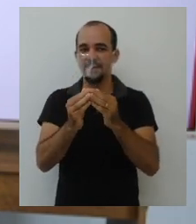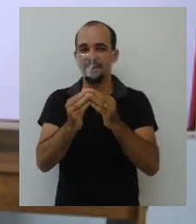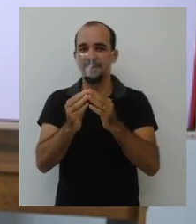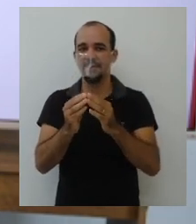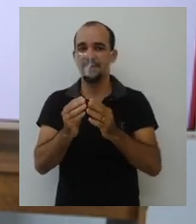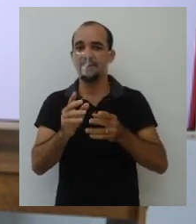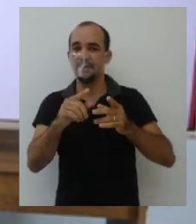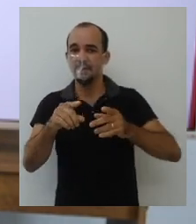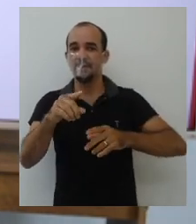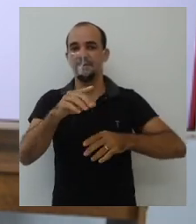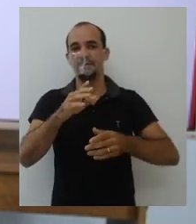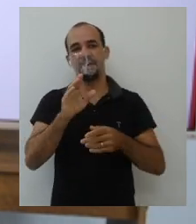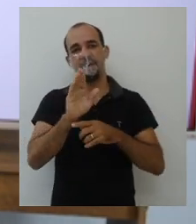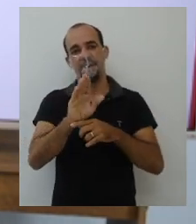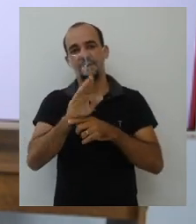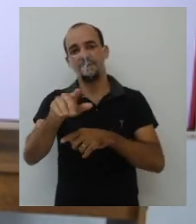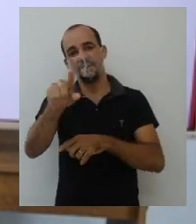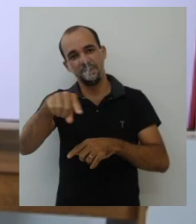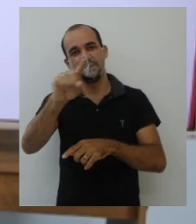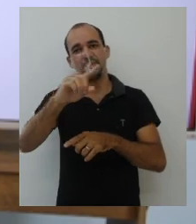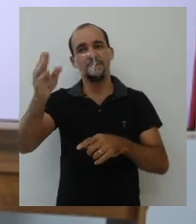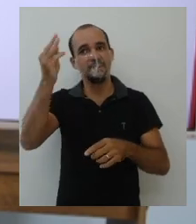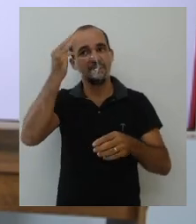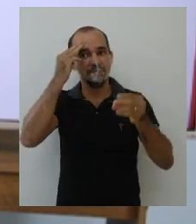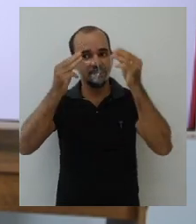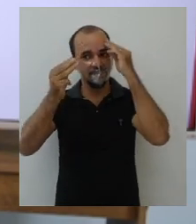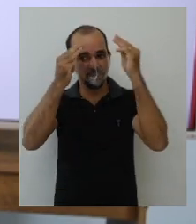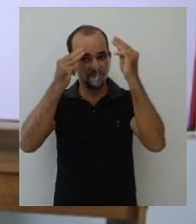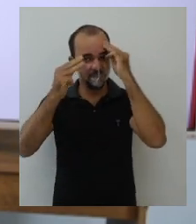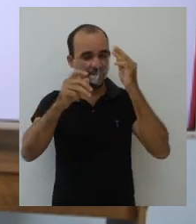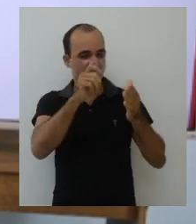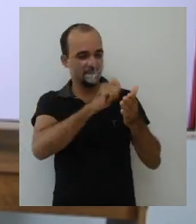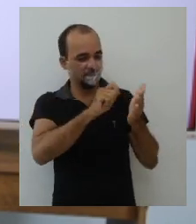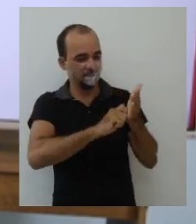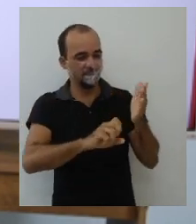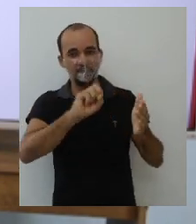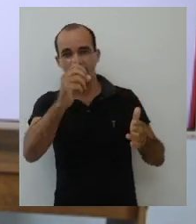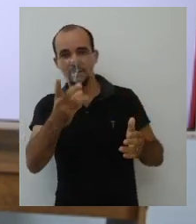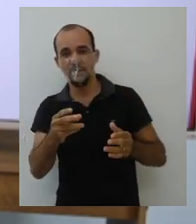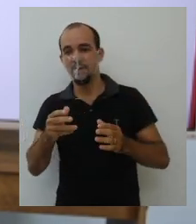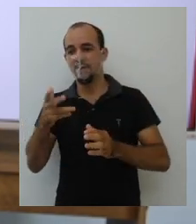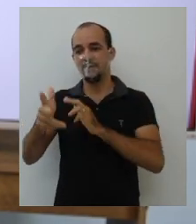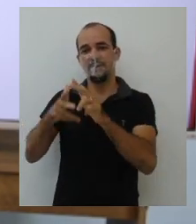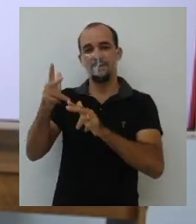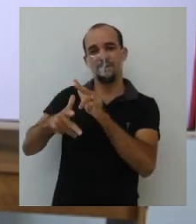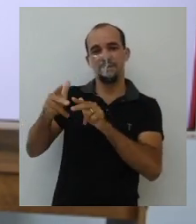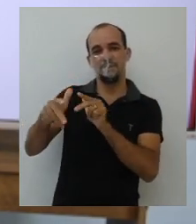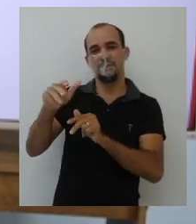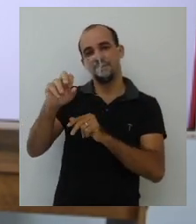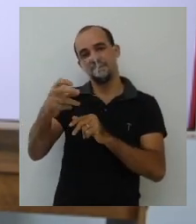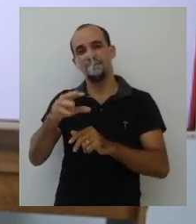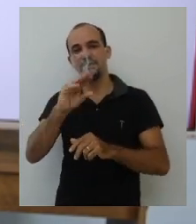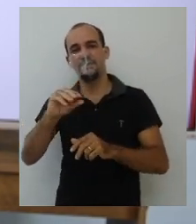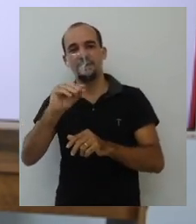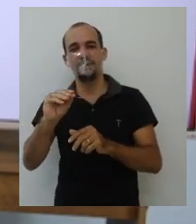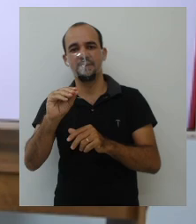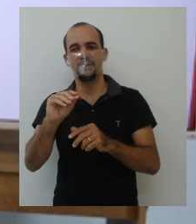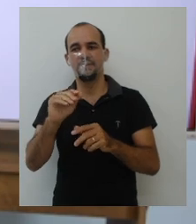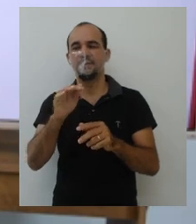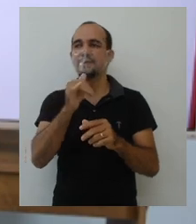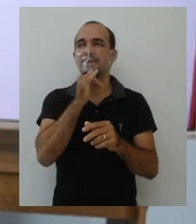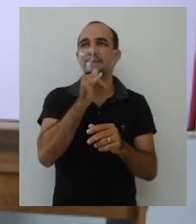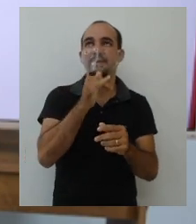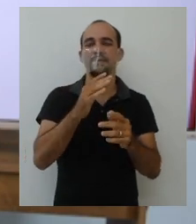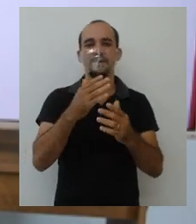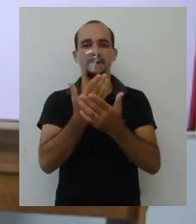a memorizar os textos escritos ou falados. Lembrando que você pode fazer um resumo da minha aula, por